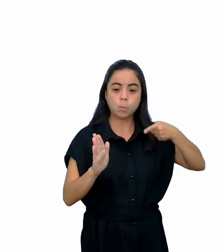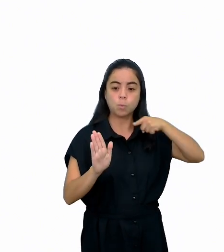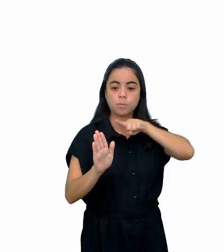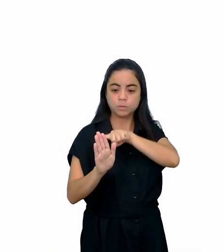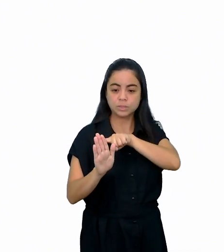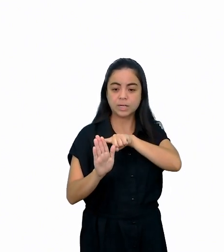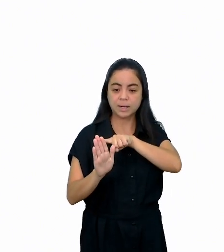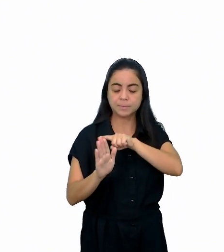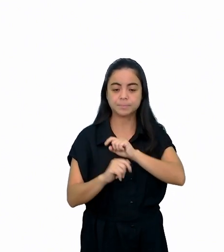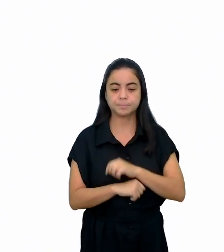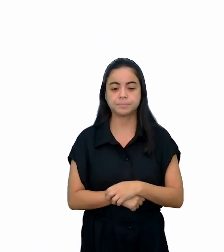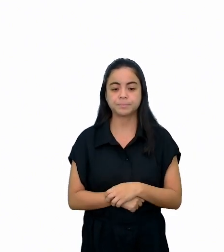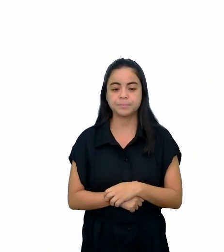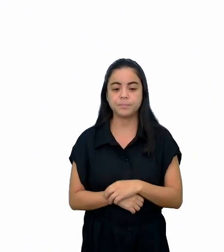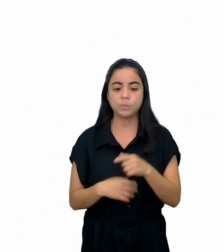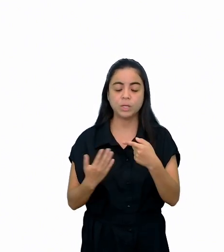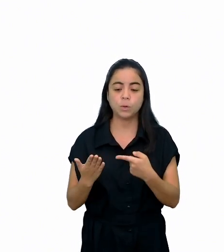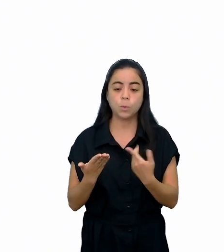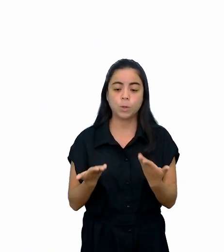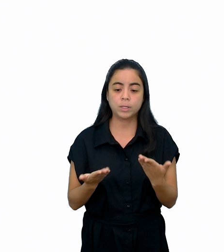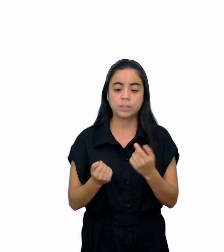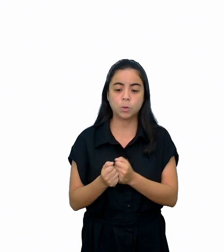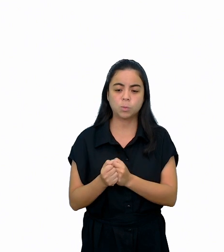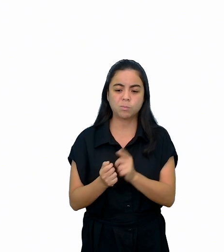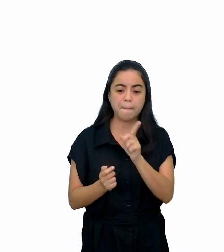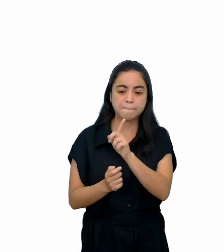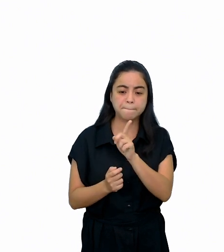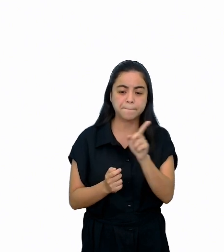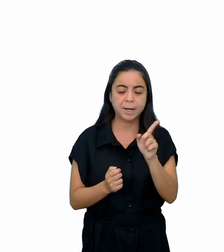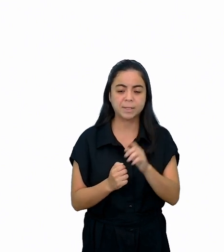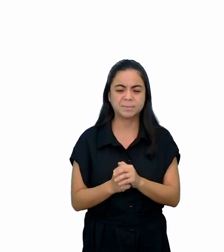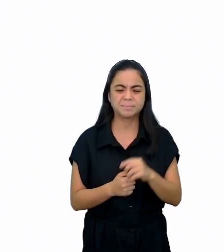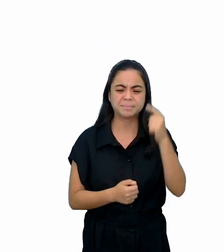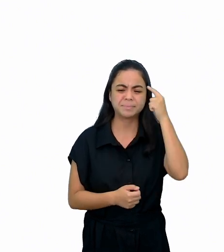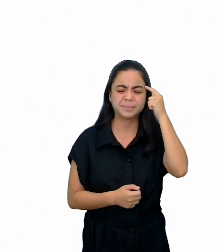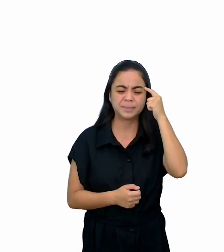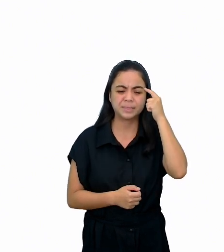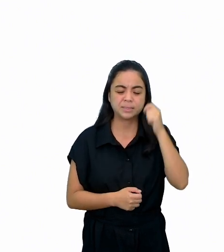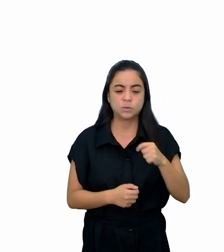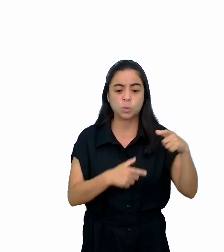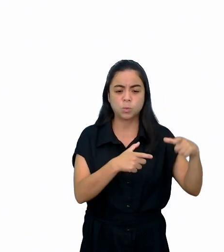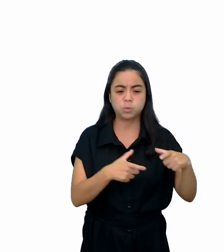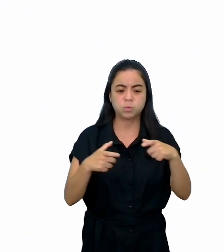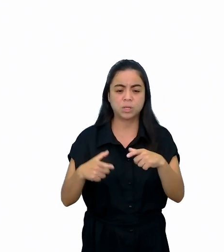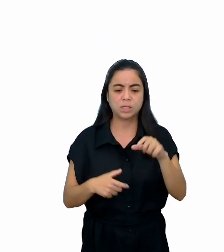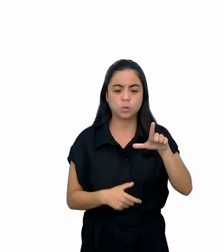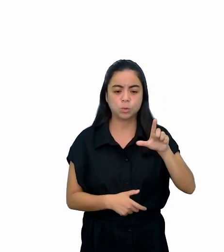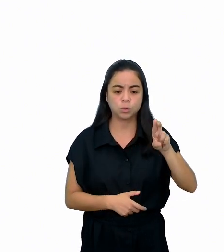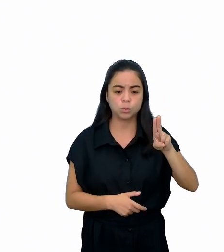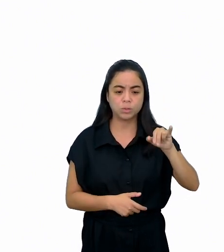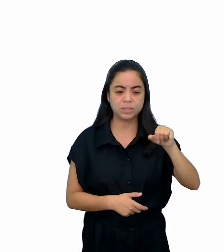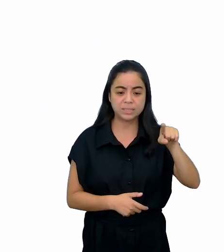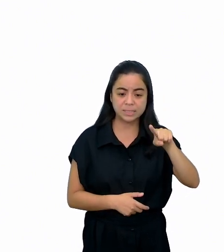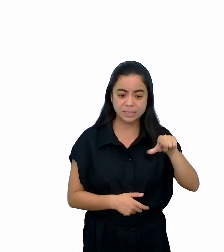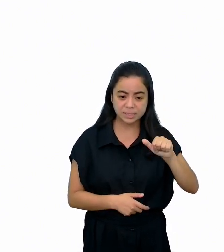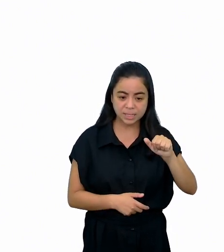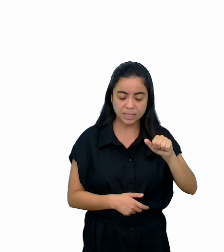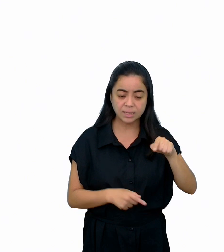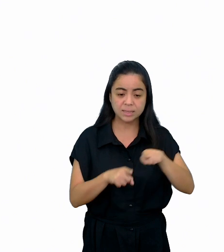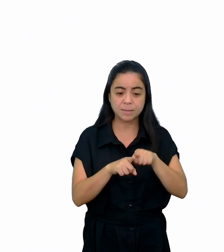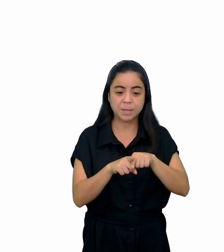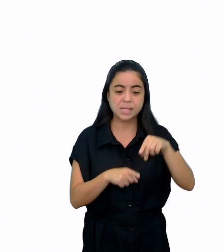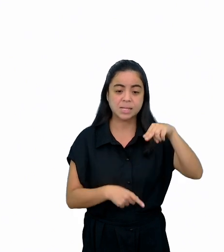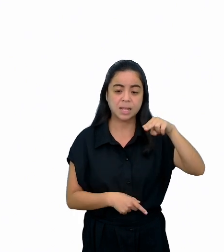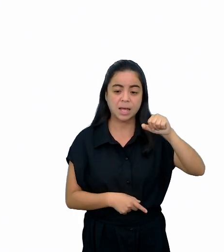uma seta para a sua esquerda, passando pela carteira aí de Luísa, Naira,